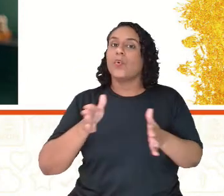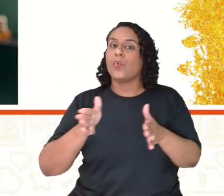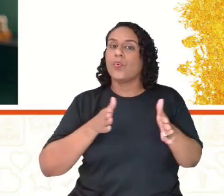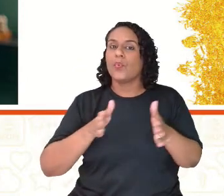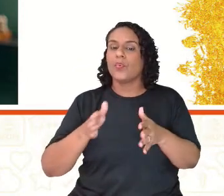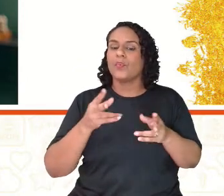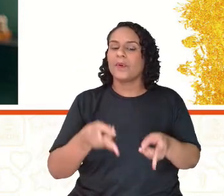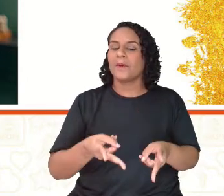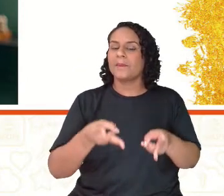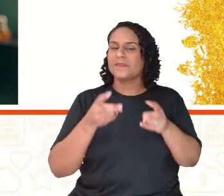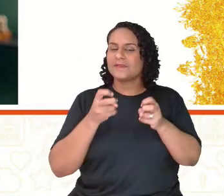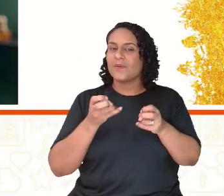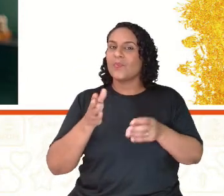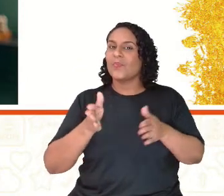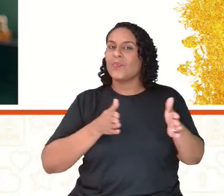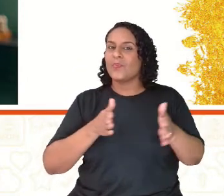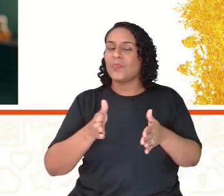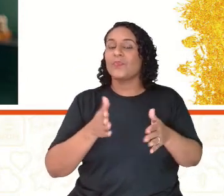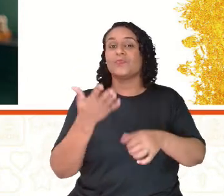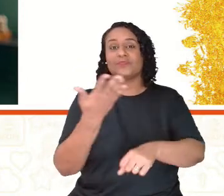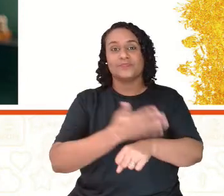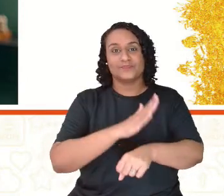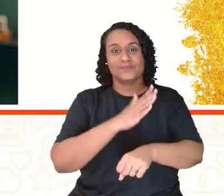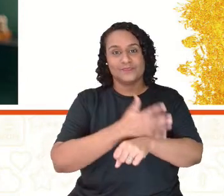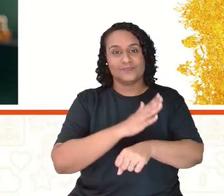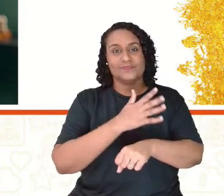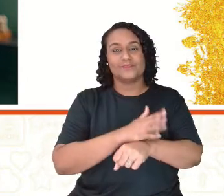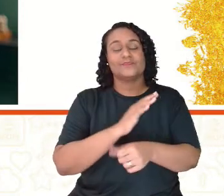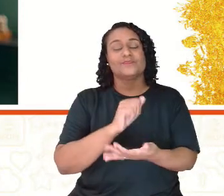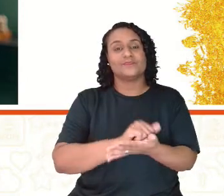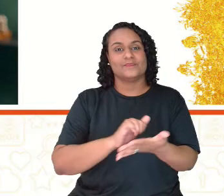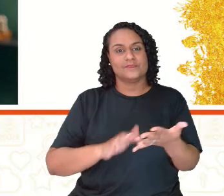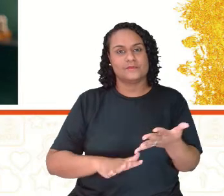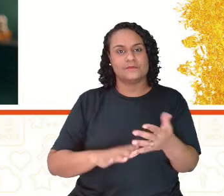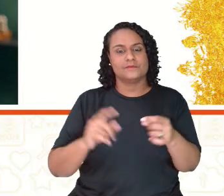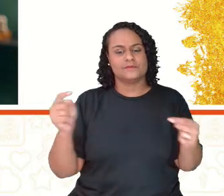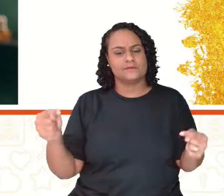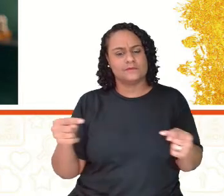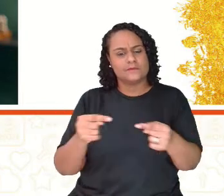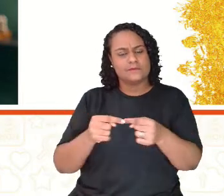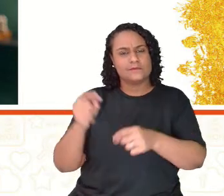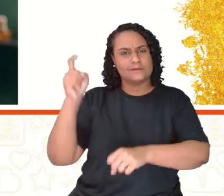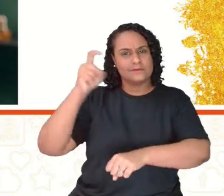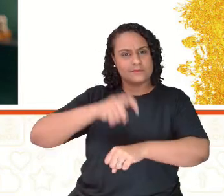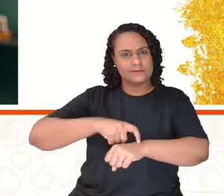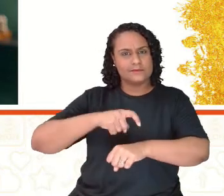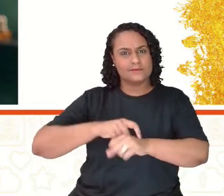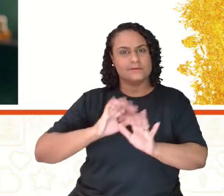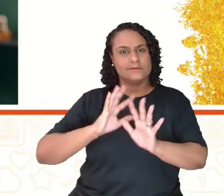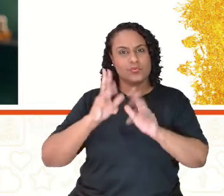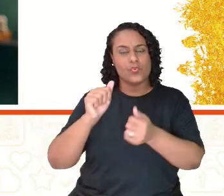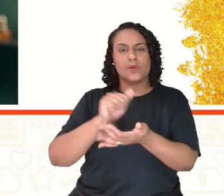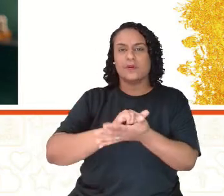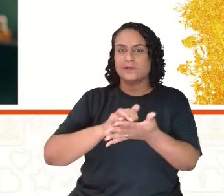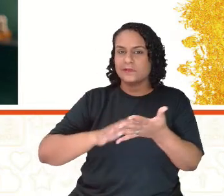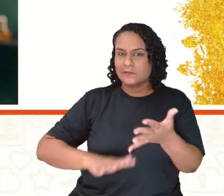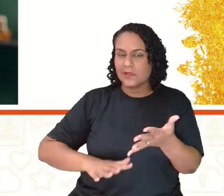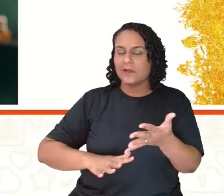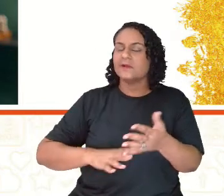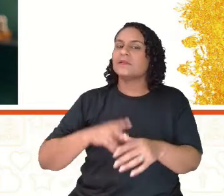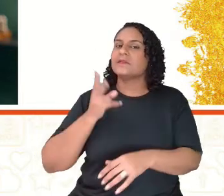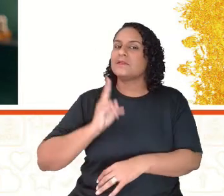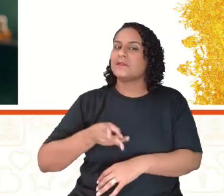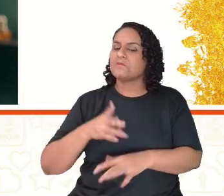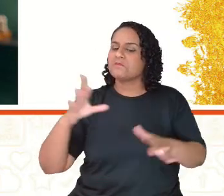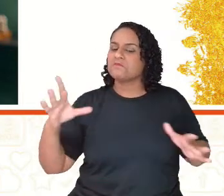é a percepção da duração de atividades em relação ao tempo. Então, toda atividade sempre